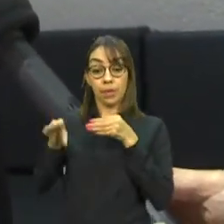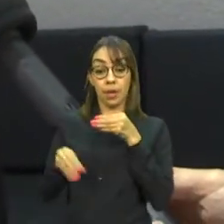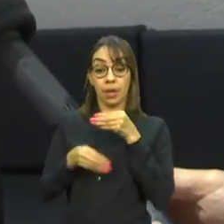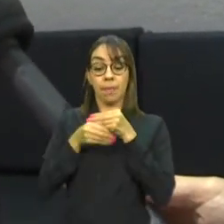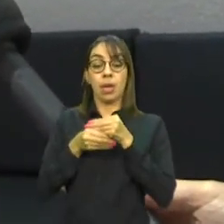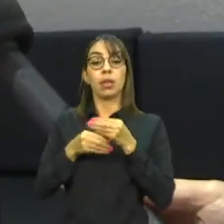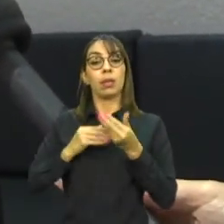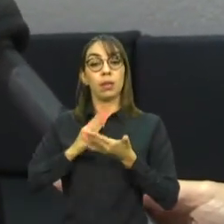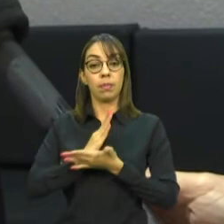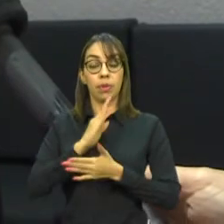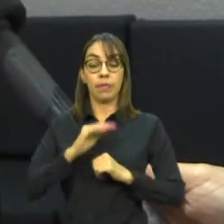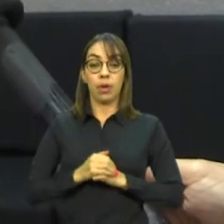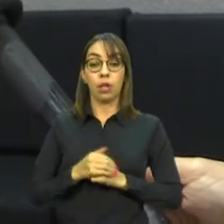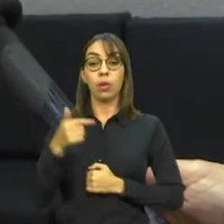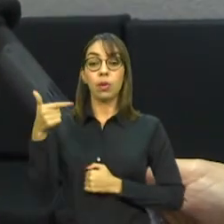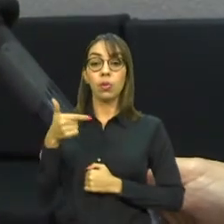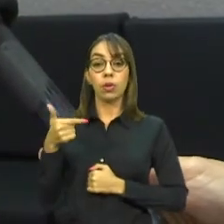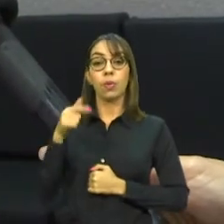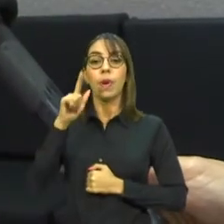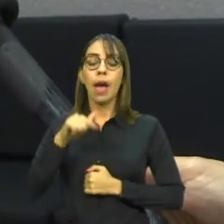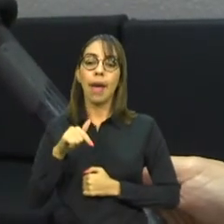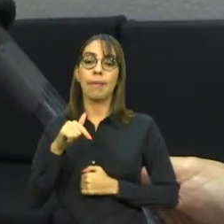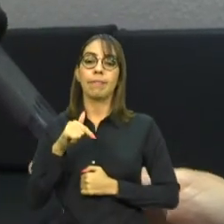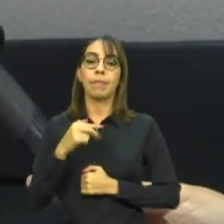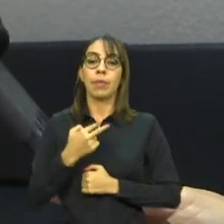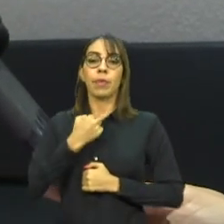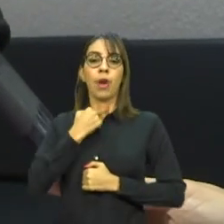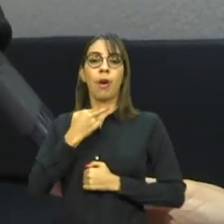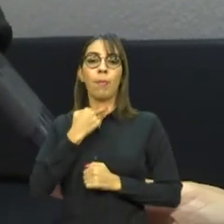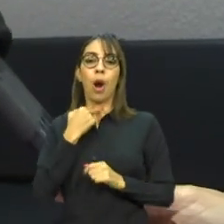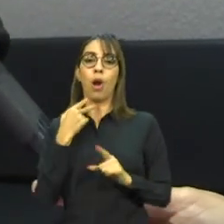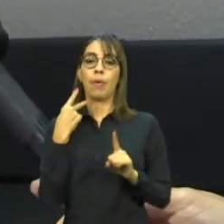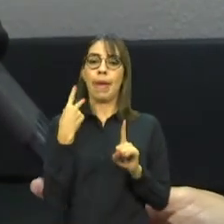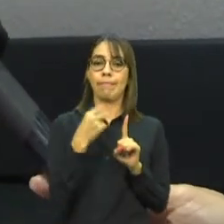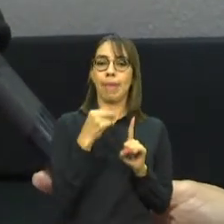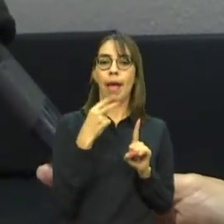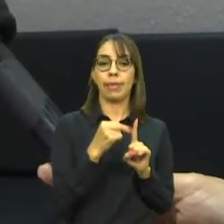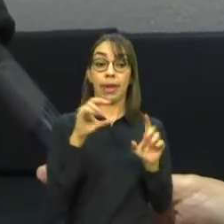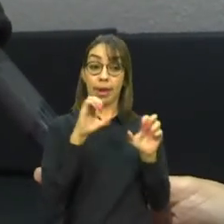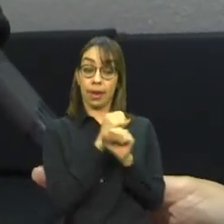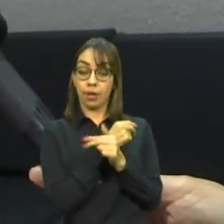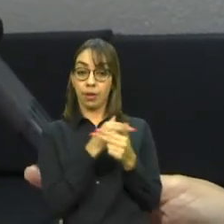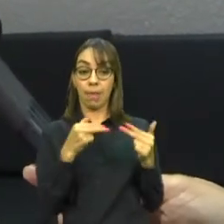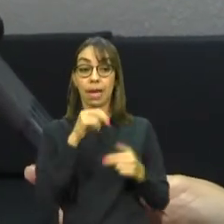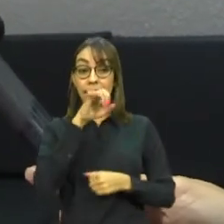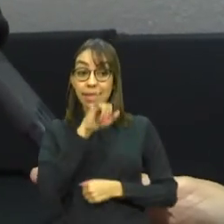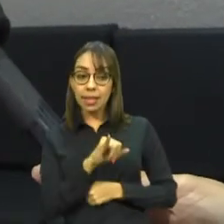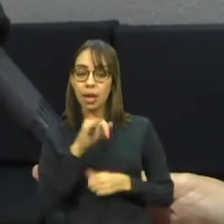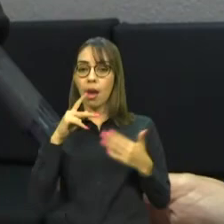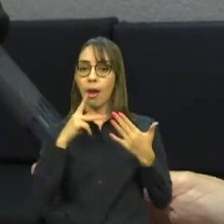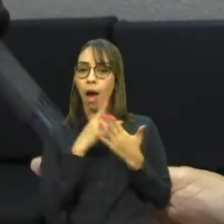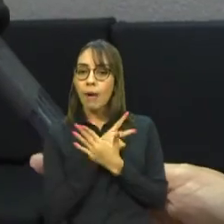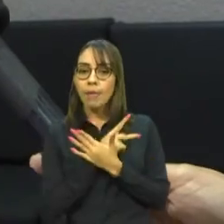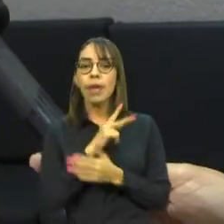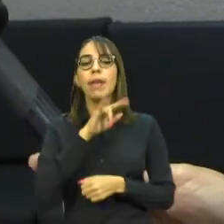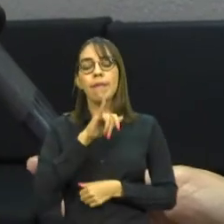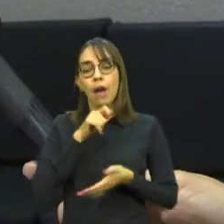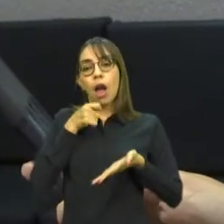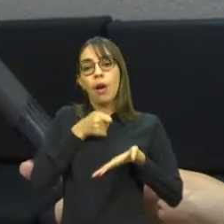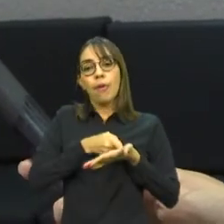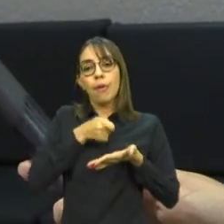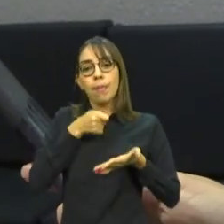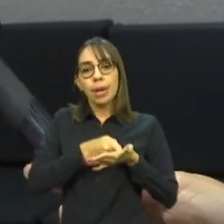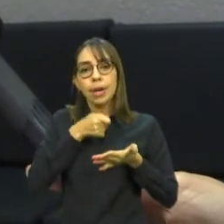questão dos maus tratos. Que aquelas pessoas que foram responsáveis pelos magistrados sejam obrigadas a